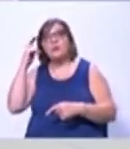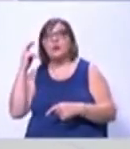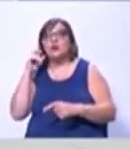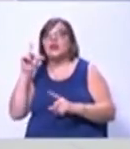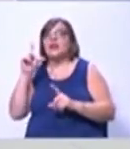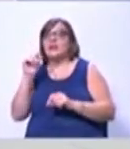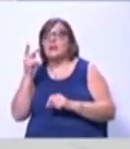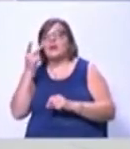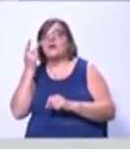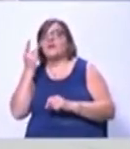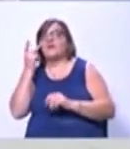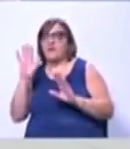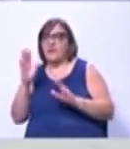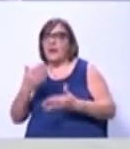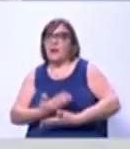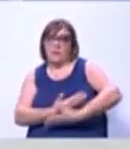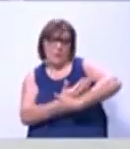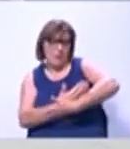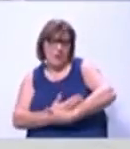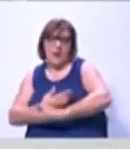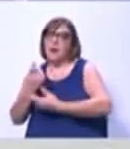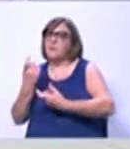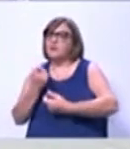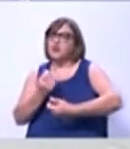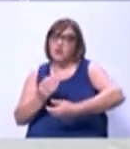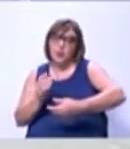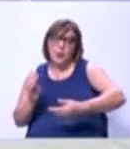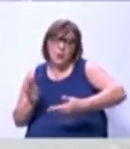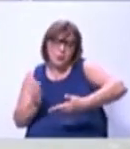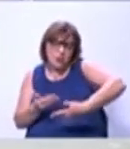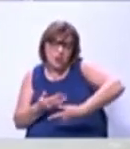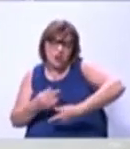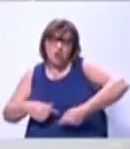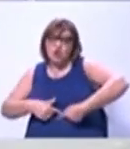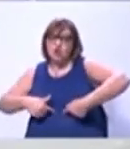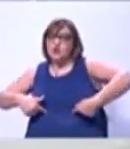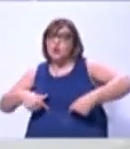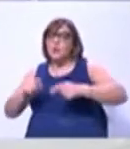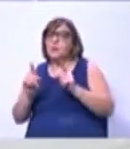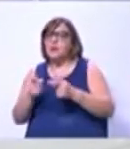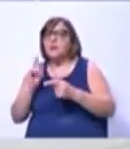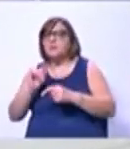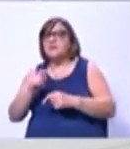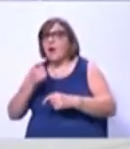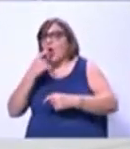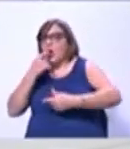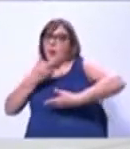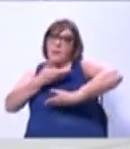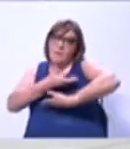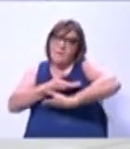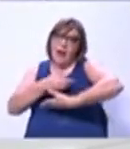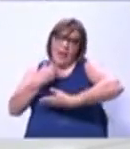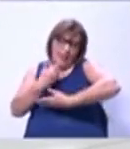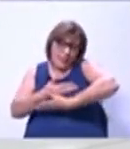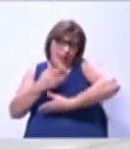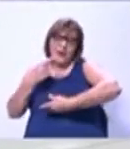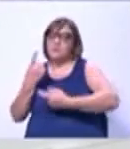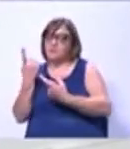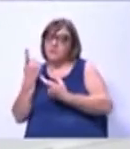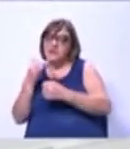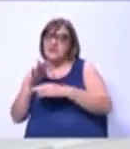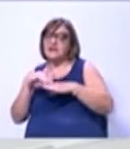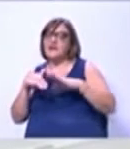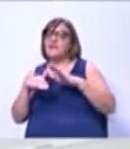e de sobrevivência, não é? O bebê precisa, o bebê é muito pequenino, tem um estômago pequenino, precisa de ser amamentado várias vezes, precisa de fazer